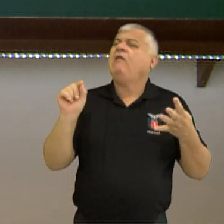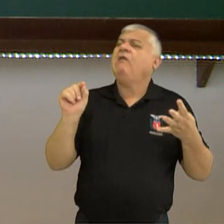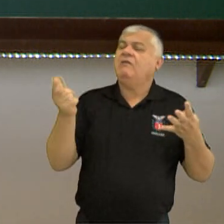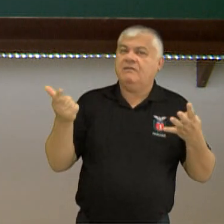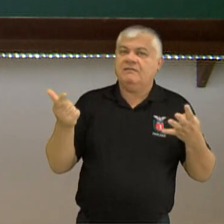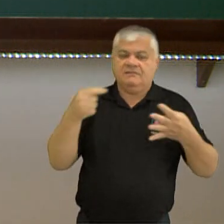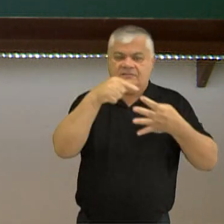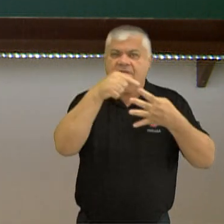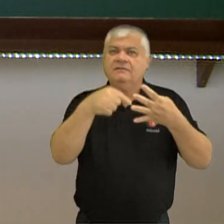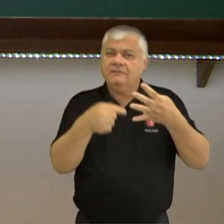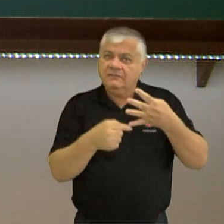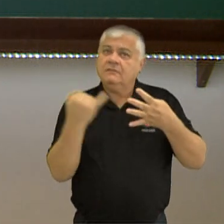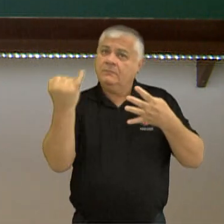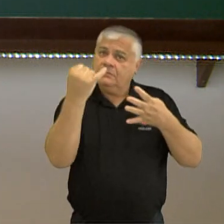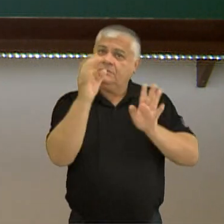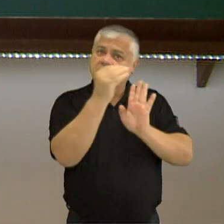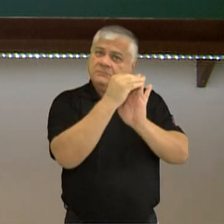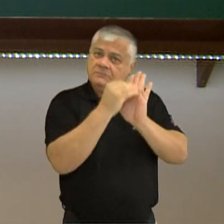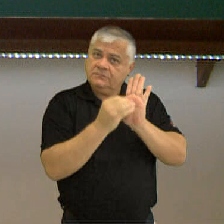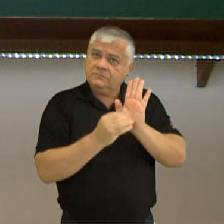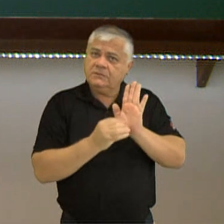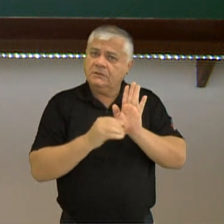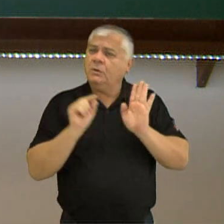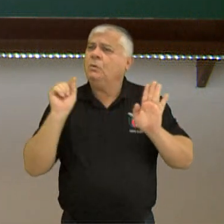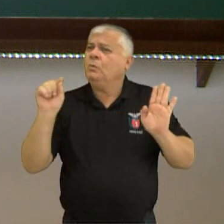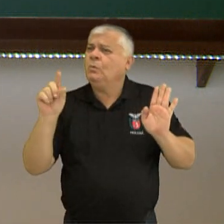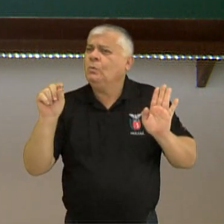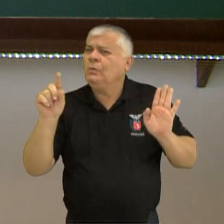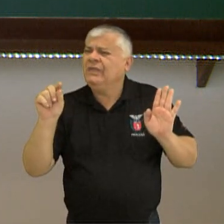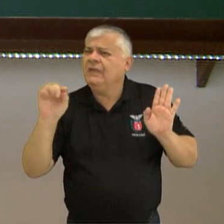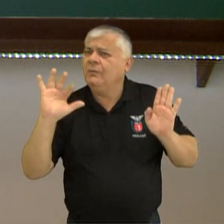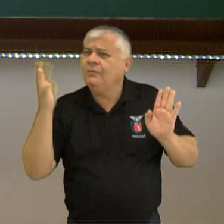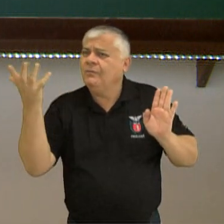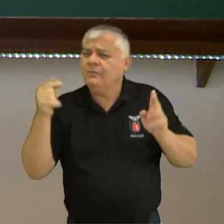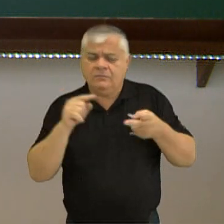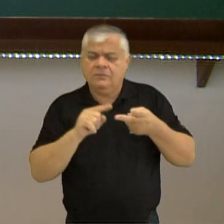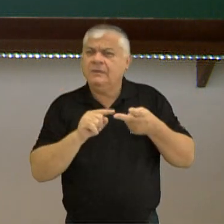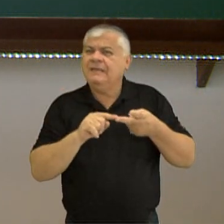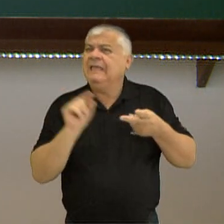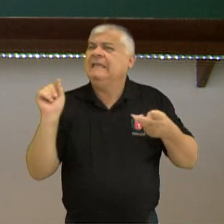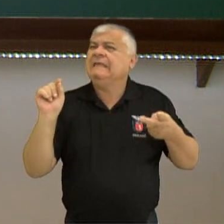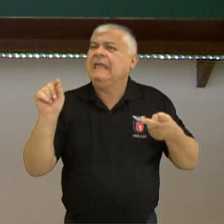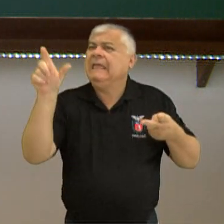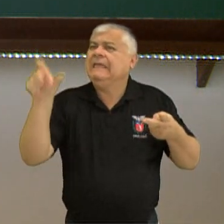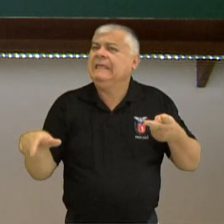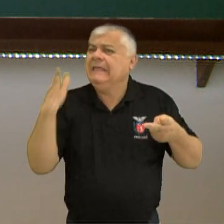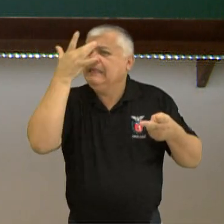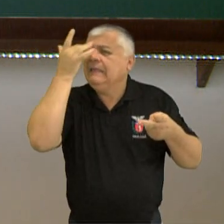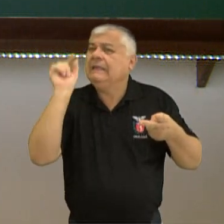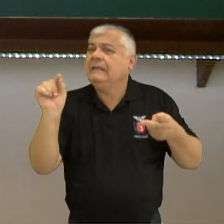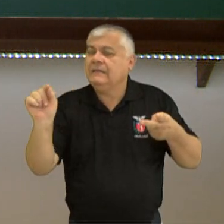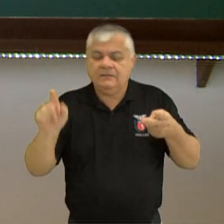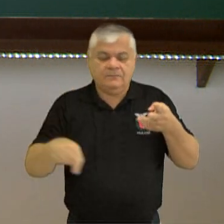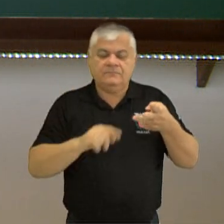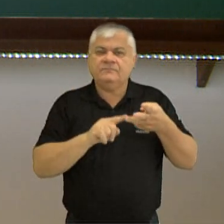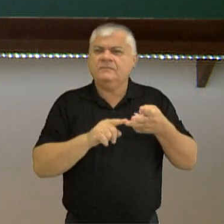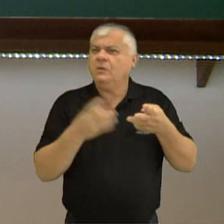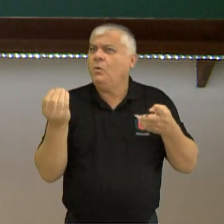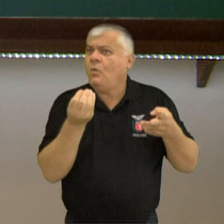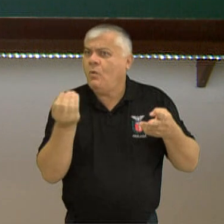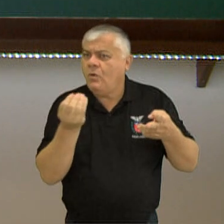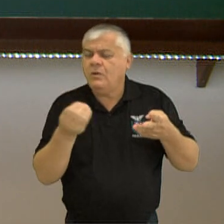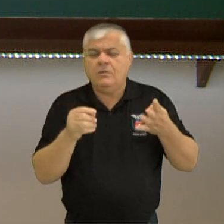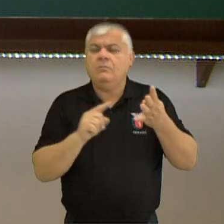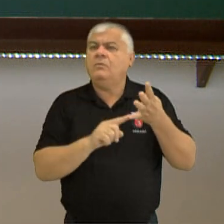aconteceu e o que aconteceu. Então, eu tenho que pensar nesses elementos da narrativa para colocar no relato. As